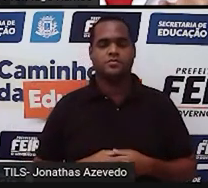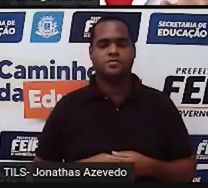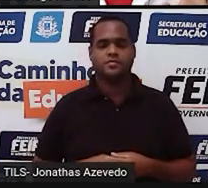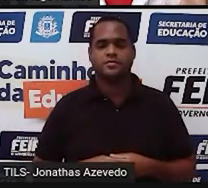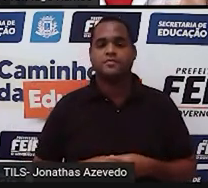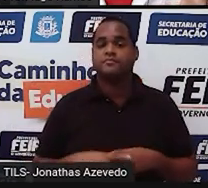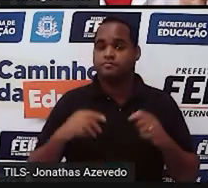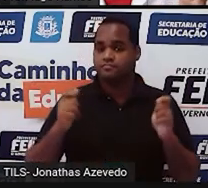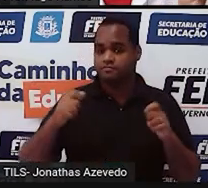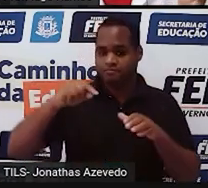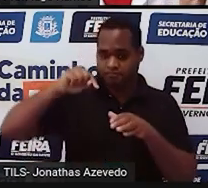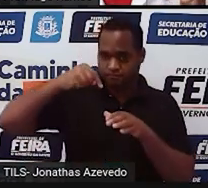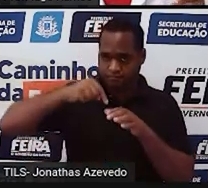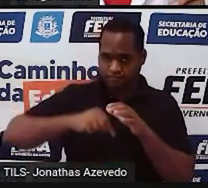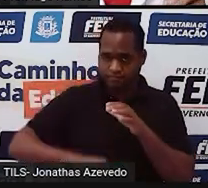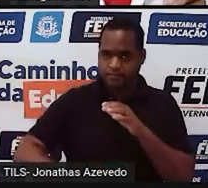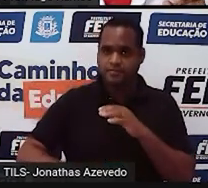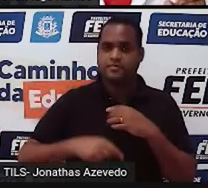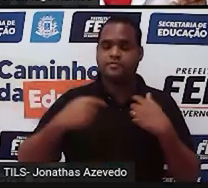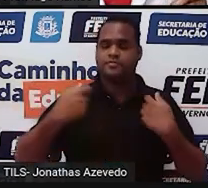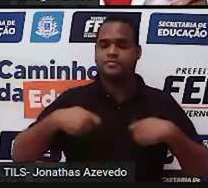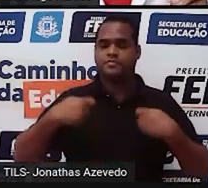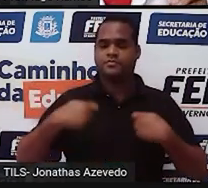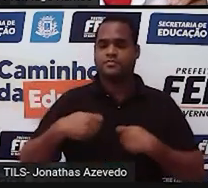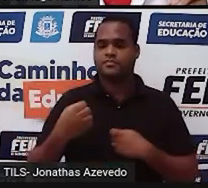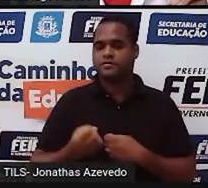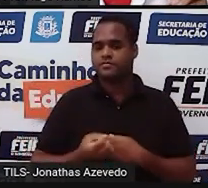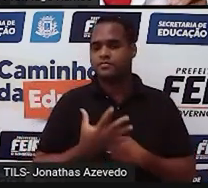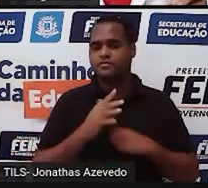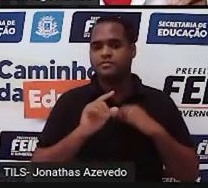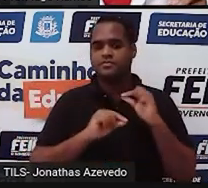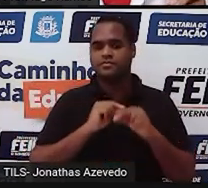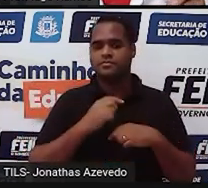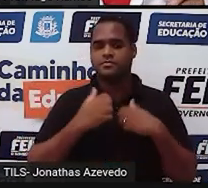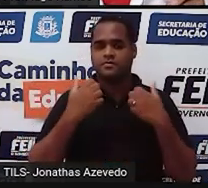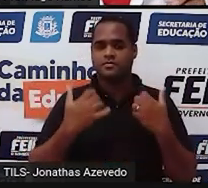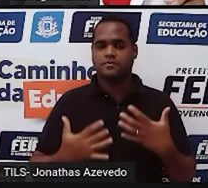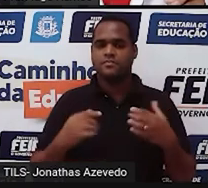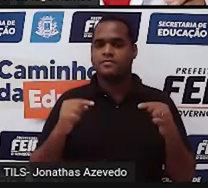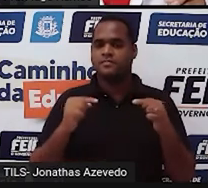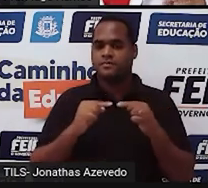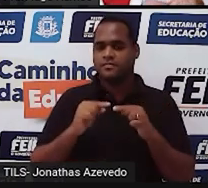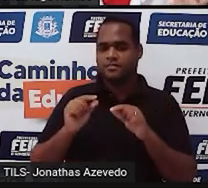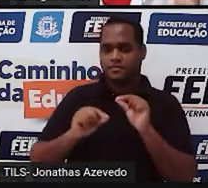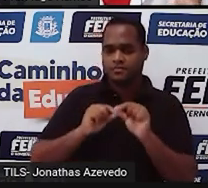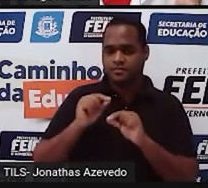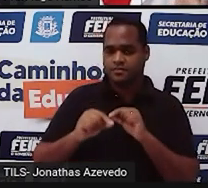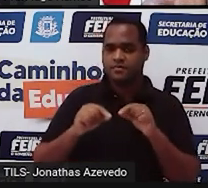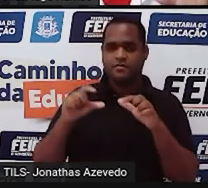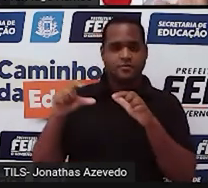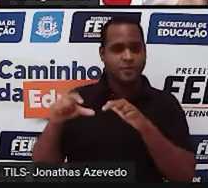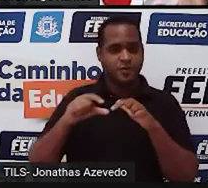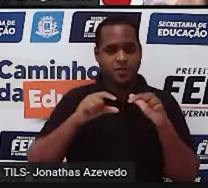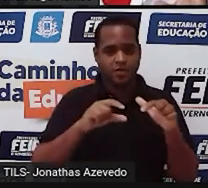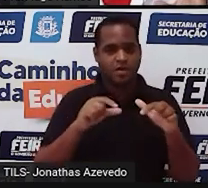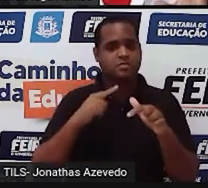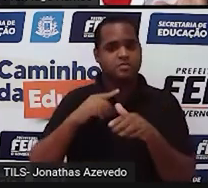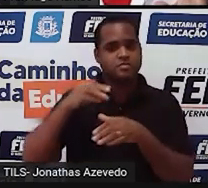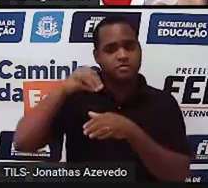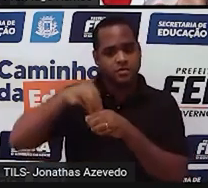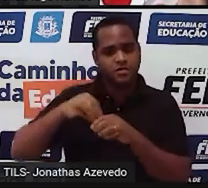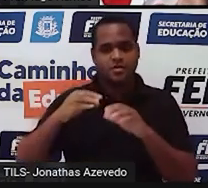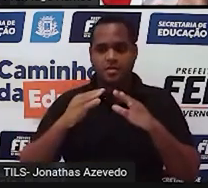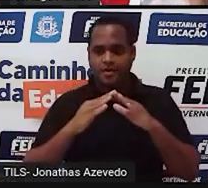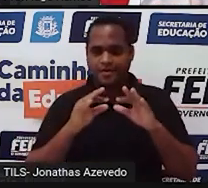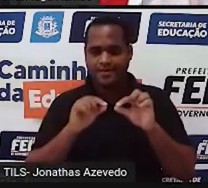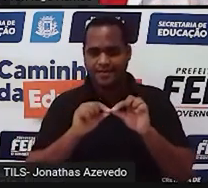Esse poço né precisa ser construído em algum lugar na reta